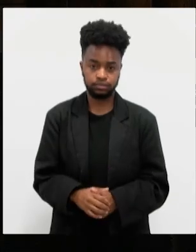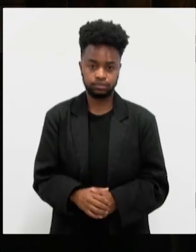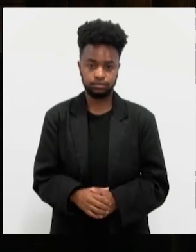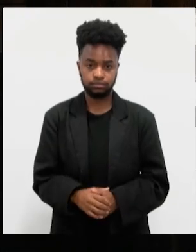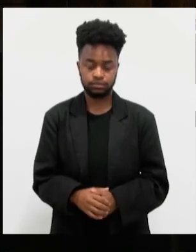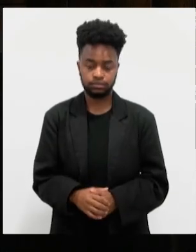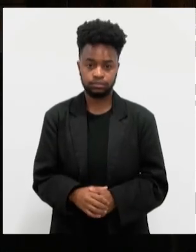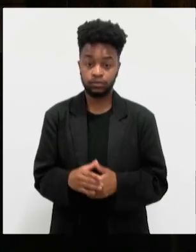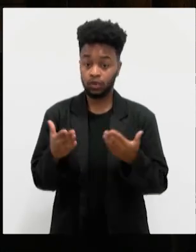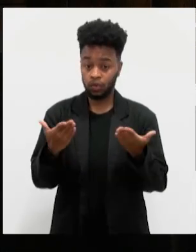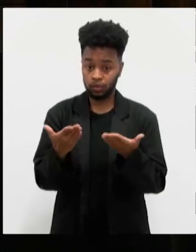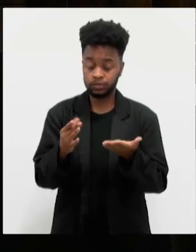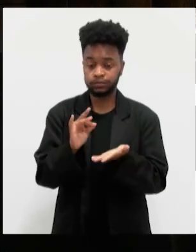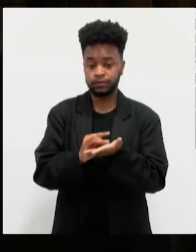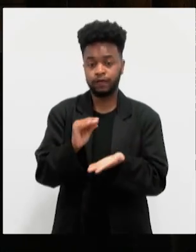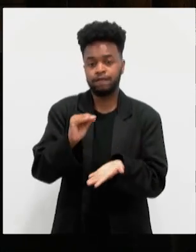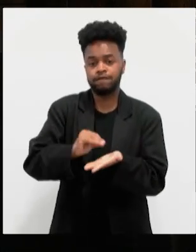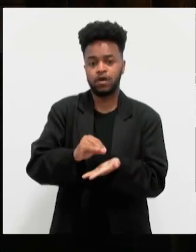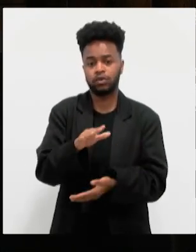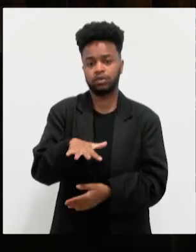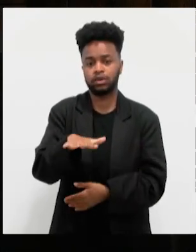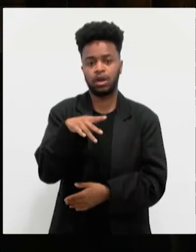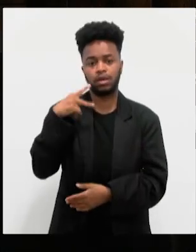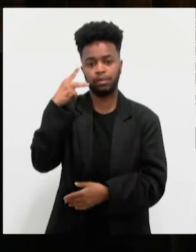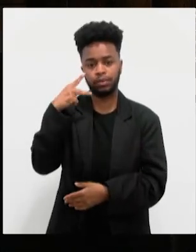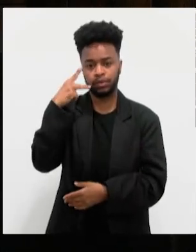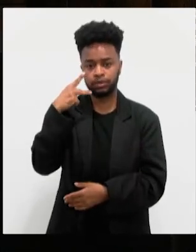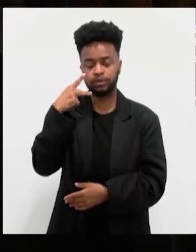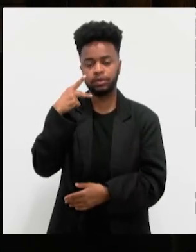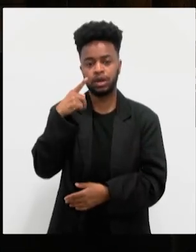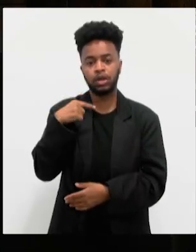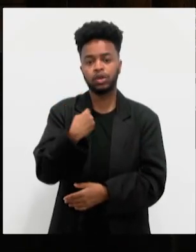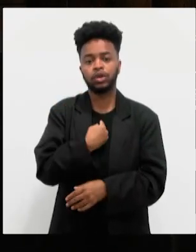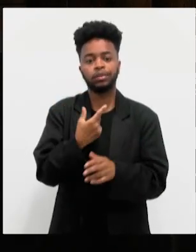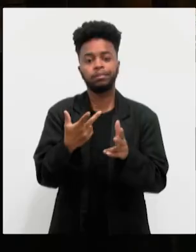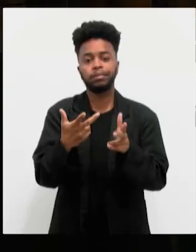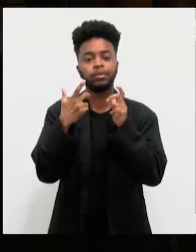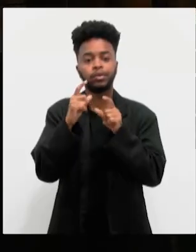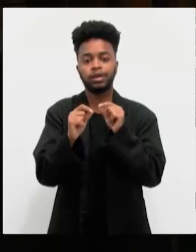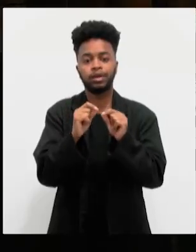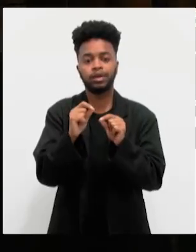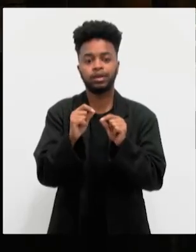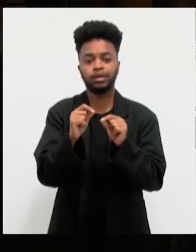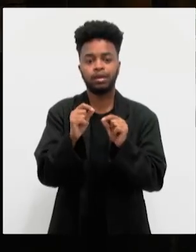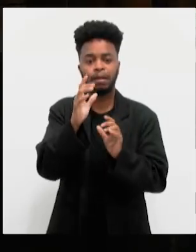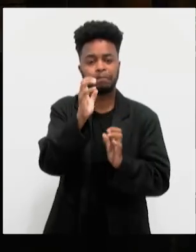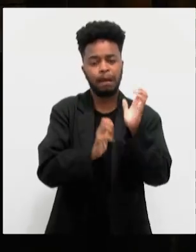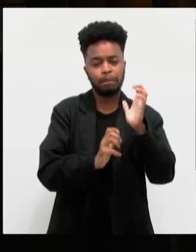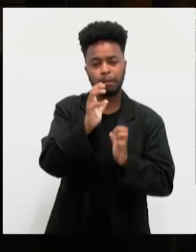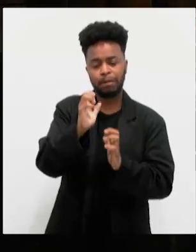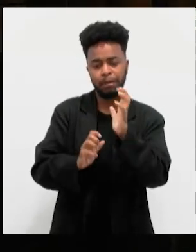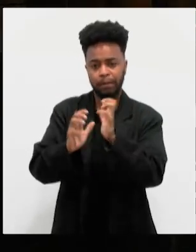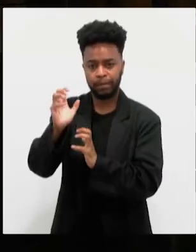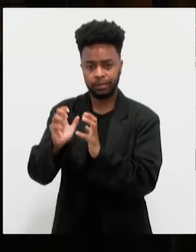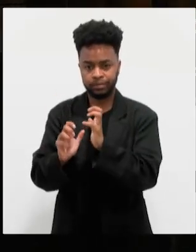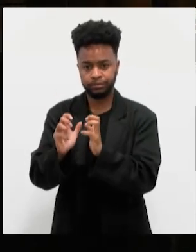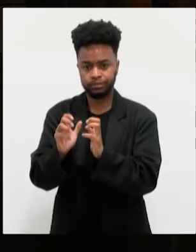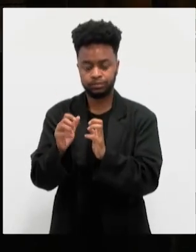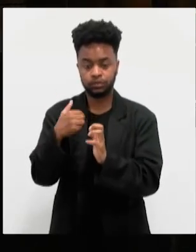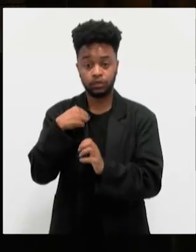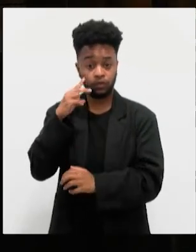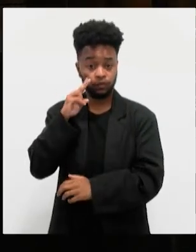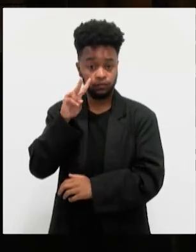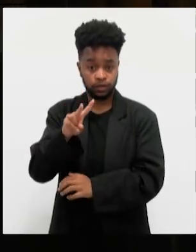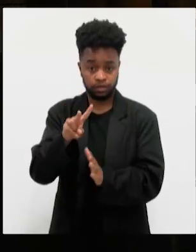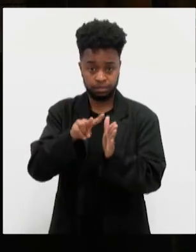hoje o que mais falta na política, o que mais a gente vê é desentendimento. E eu vi uma